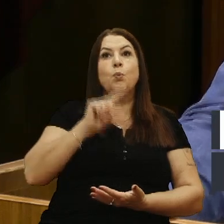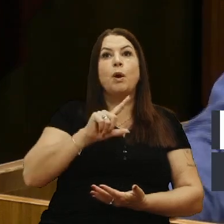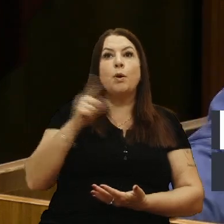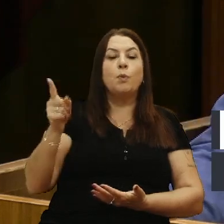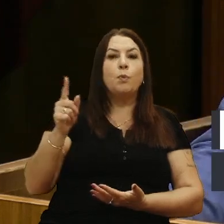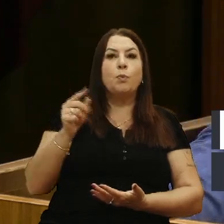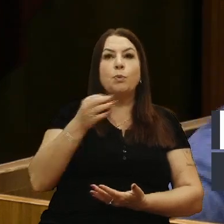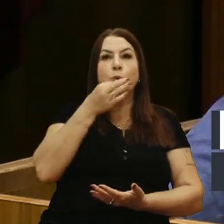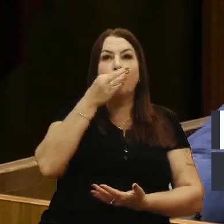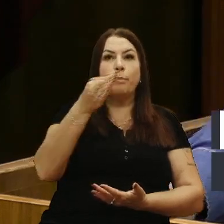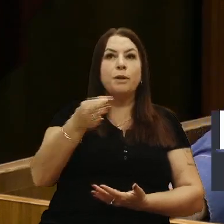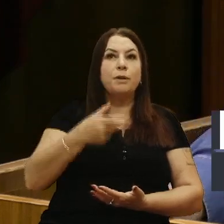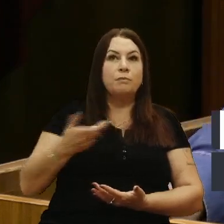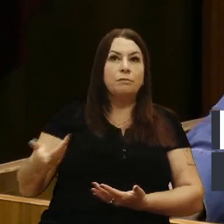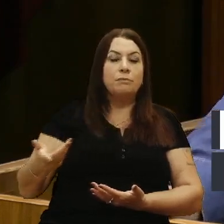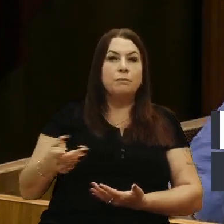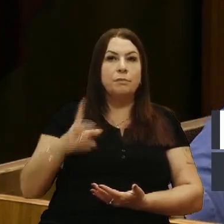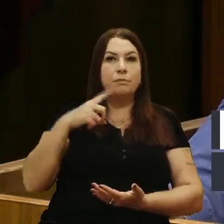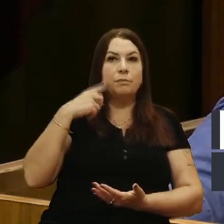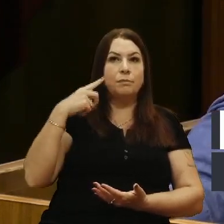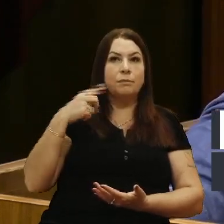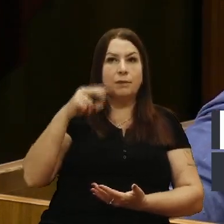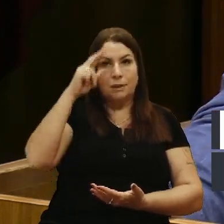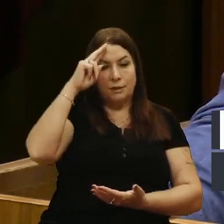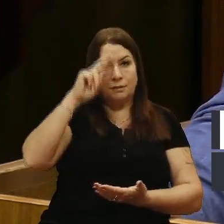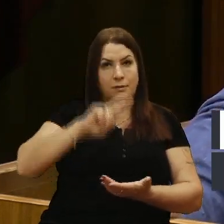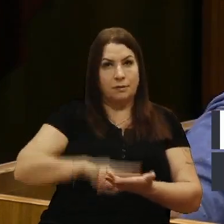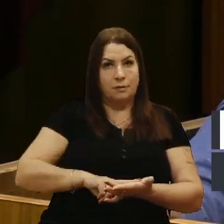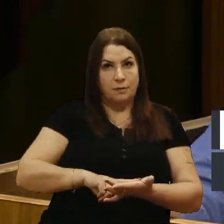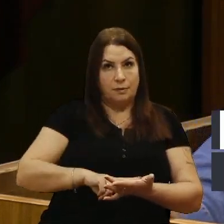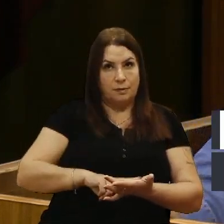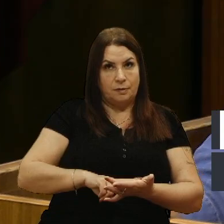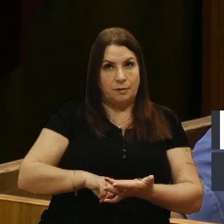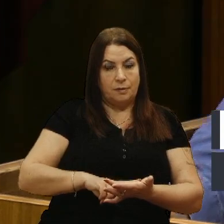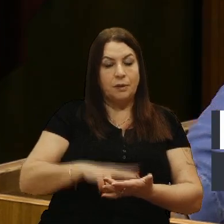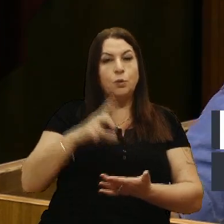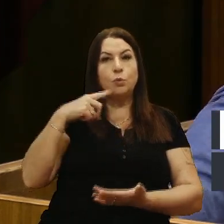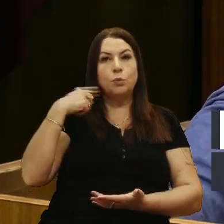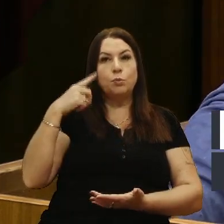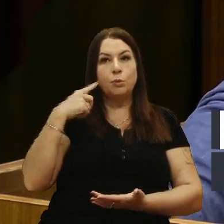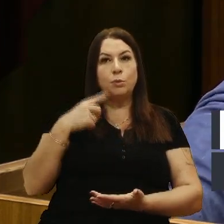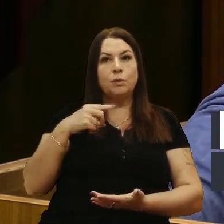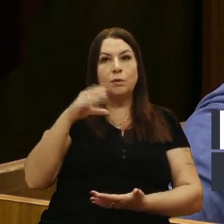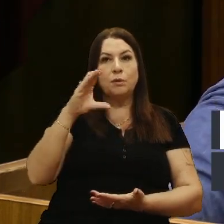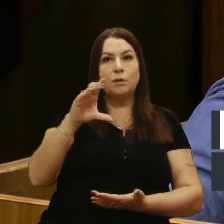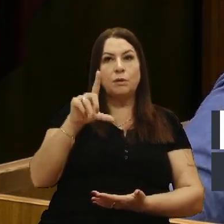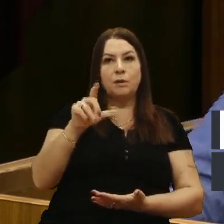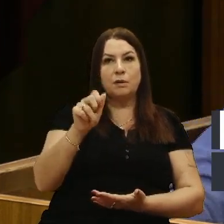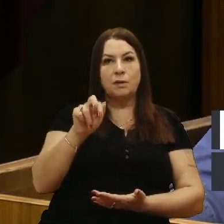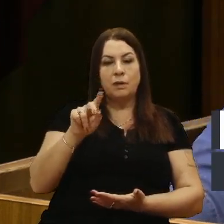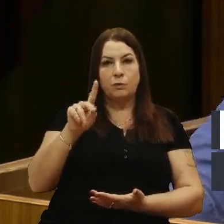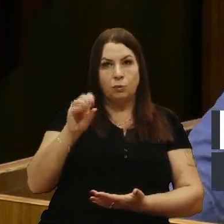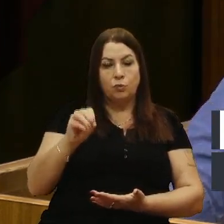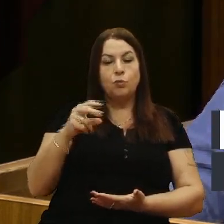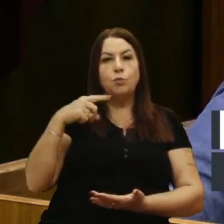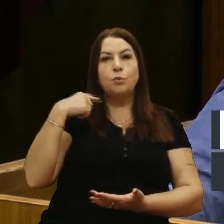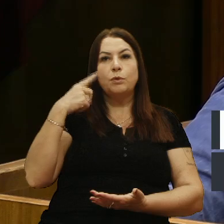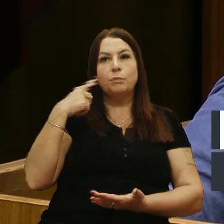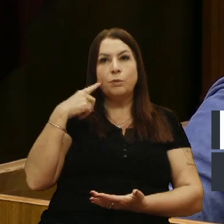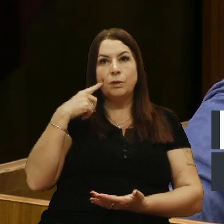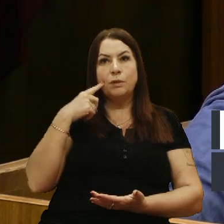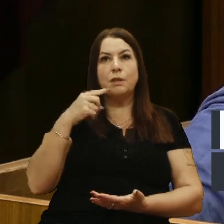a posição do deputado Neri, do deputado Cláudio Branchieri, do